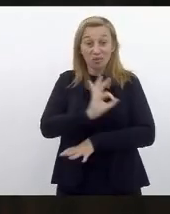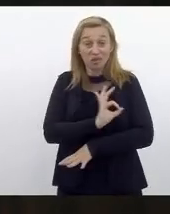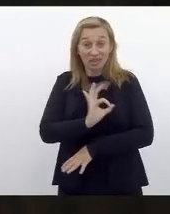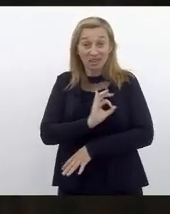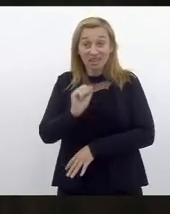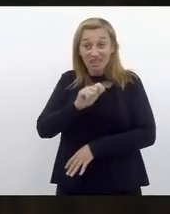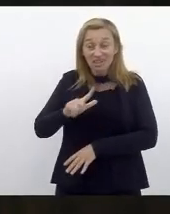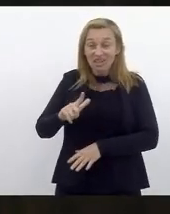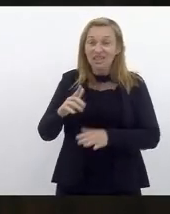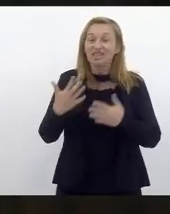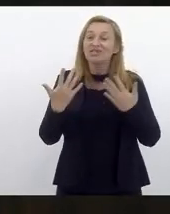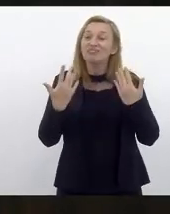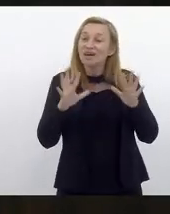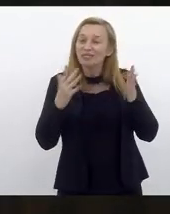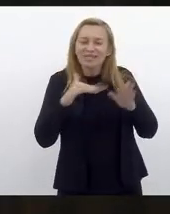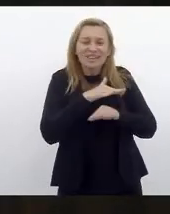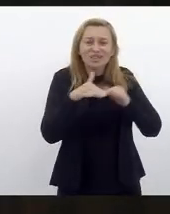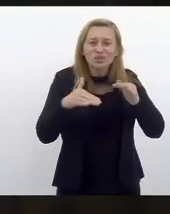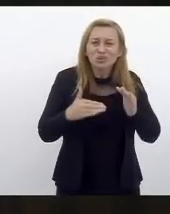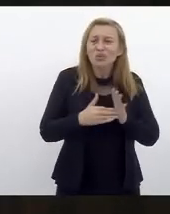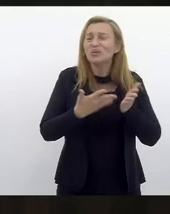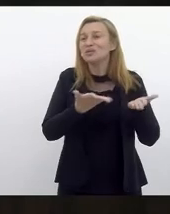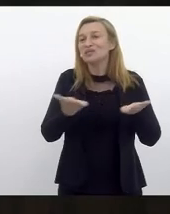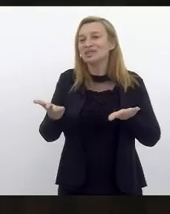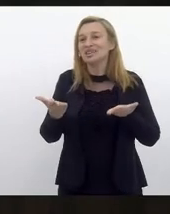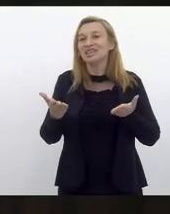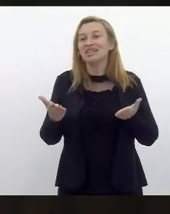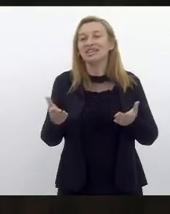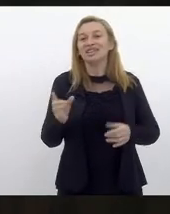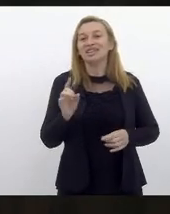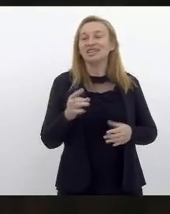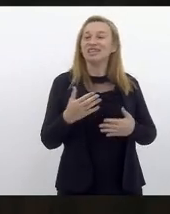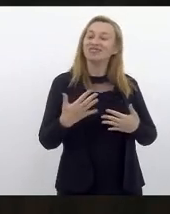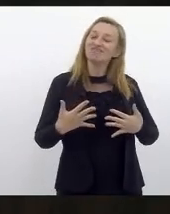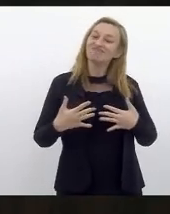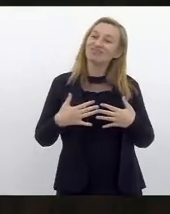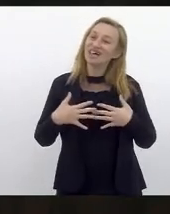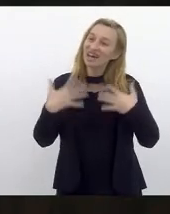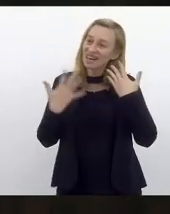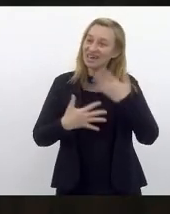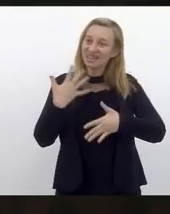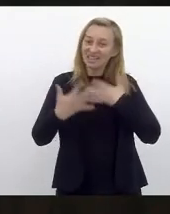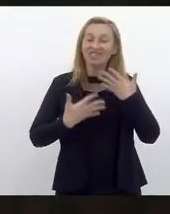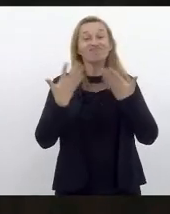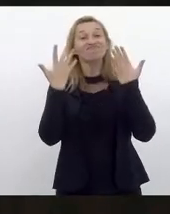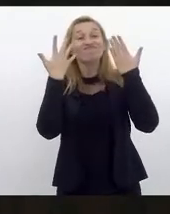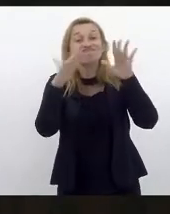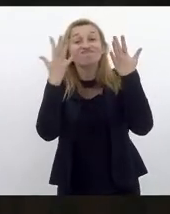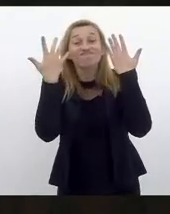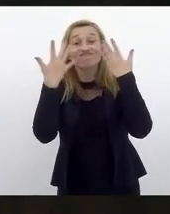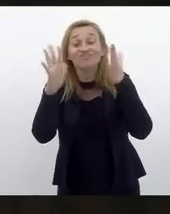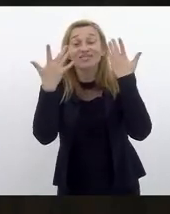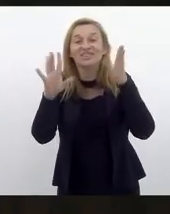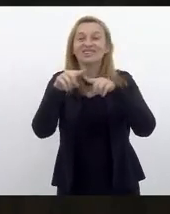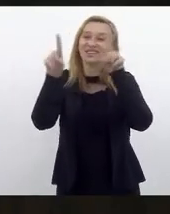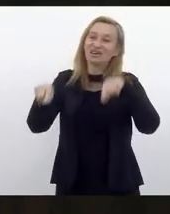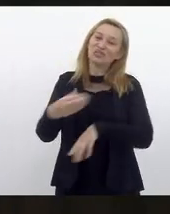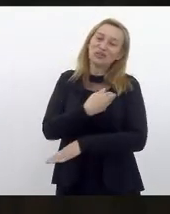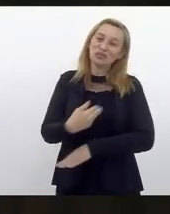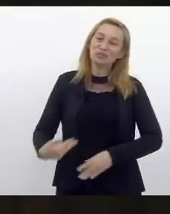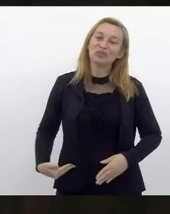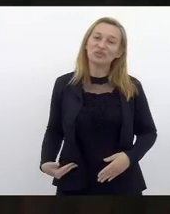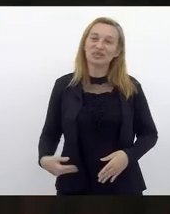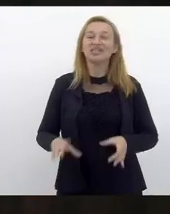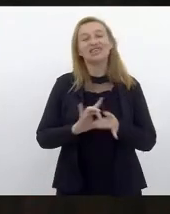me despedindo de todas e todos, deixando aqui o meu reconhecimento, os meus aplausos aos servidores públicos